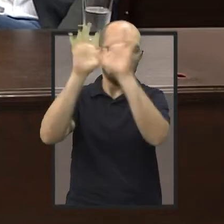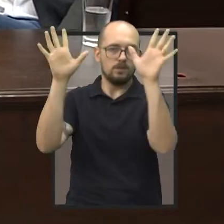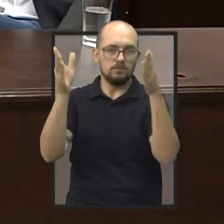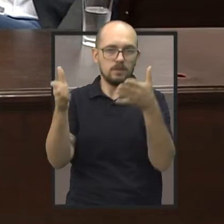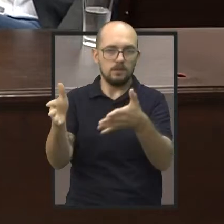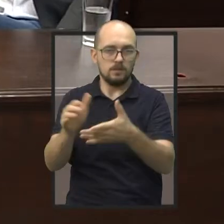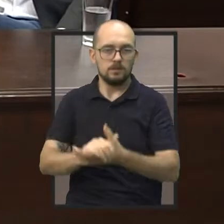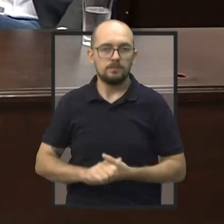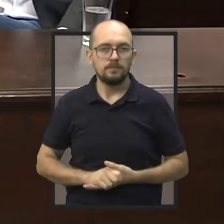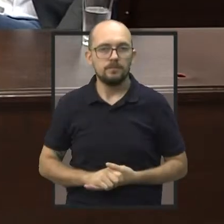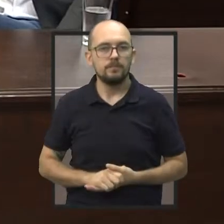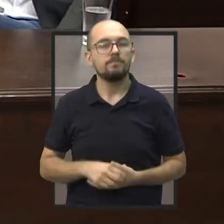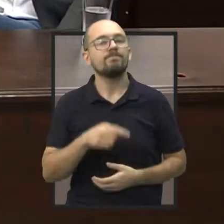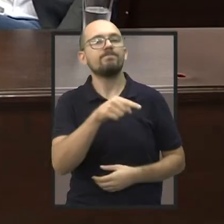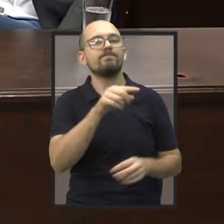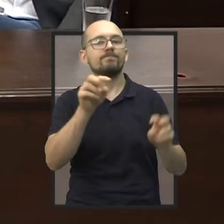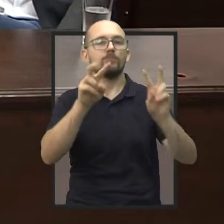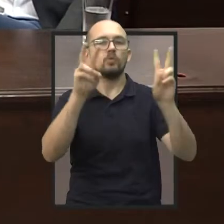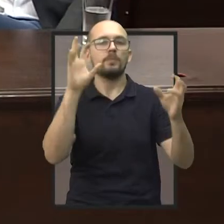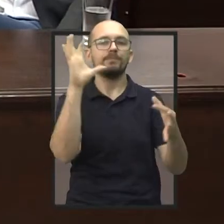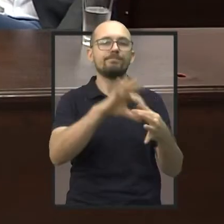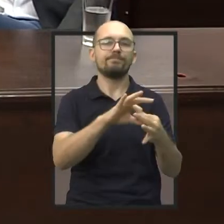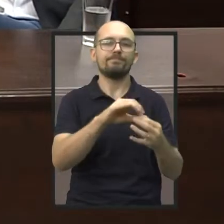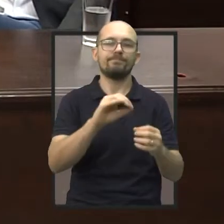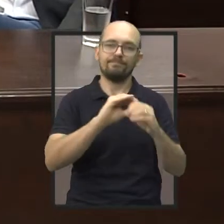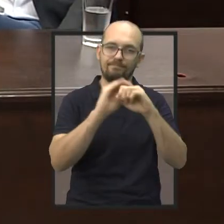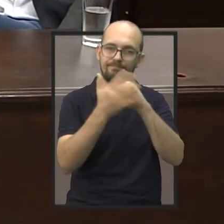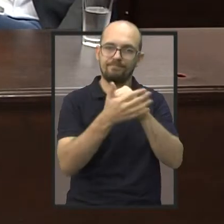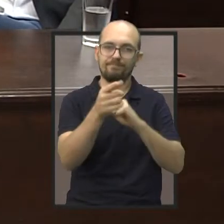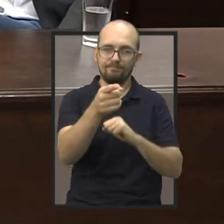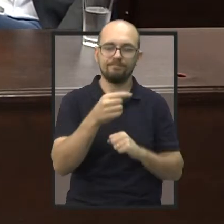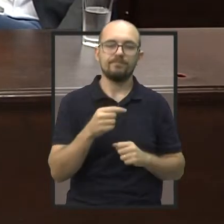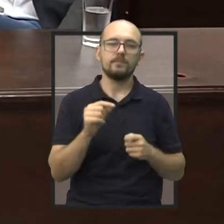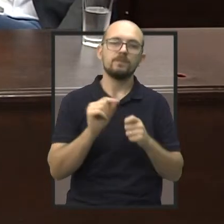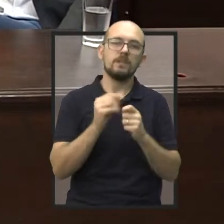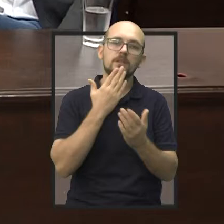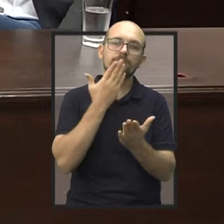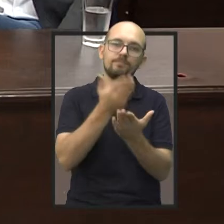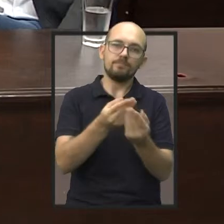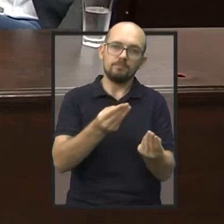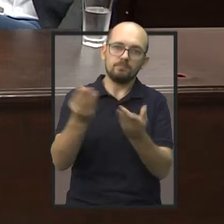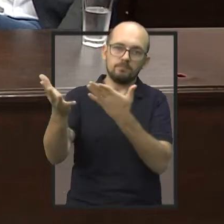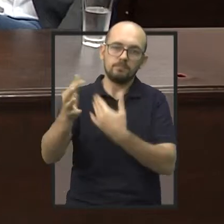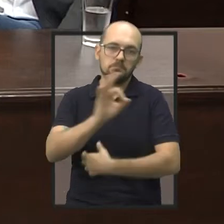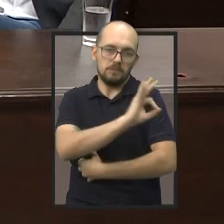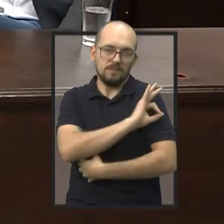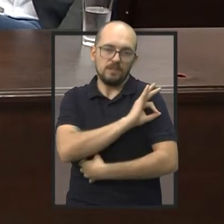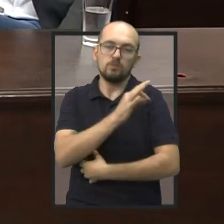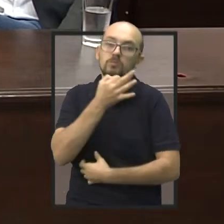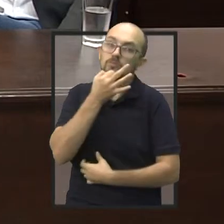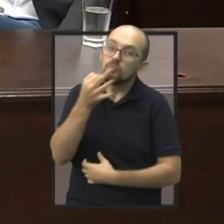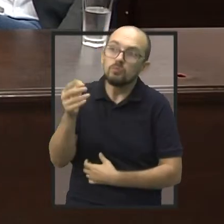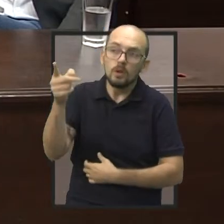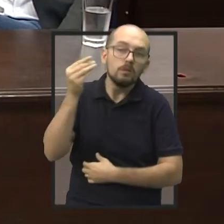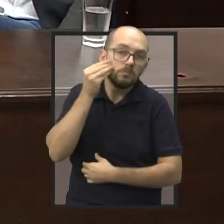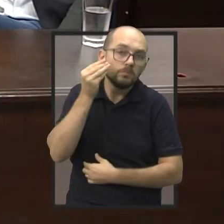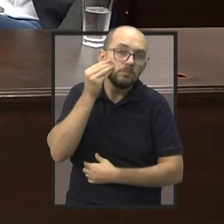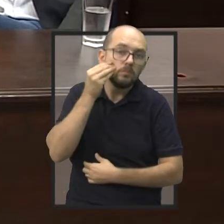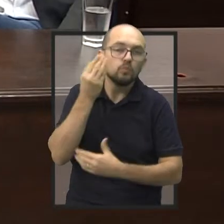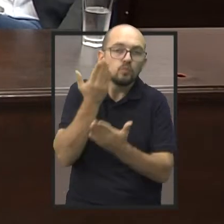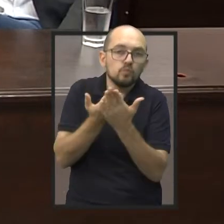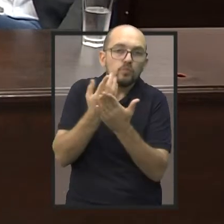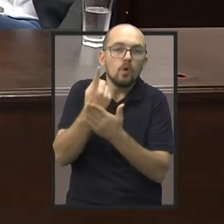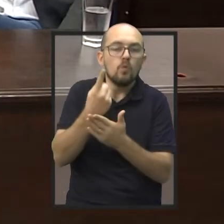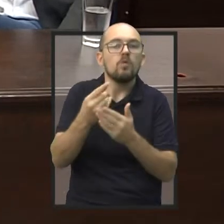questão do combate à Covid-19, o senhor apresentou um requerimento sugerindo ao prefeito que estudasse a possibilidade de montar um hospital de